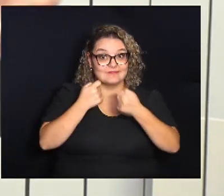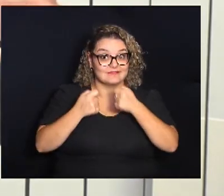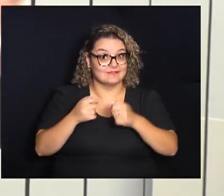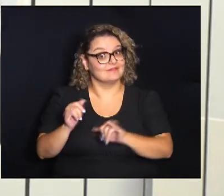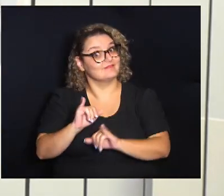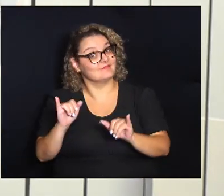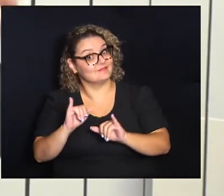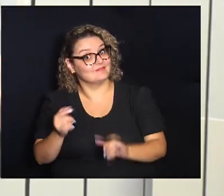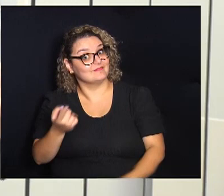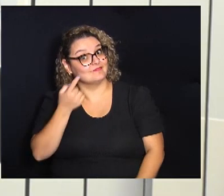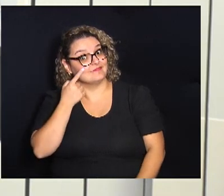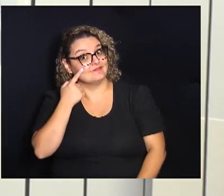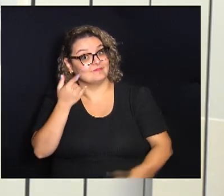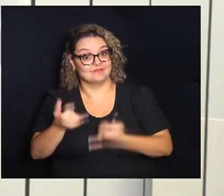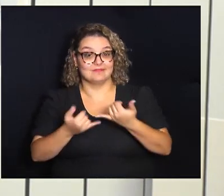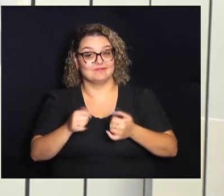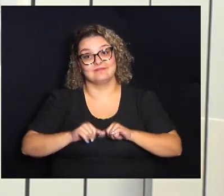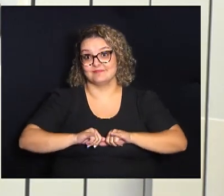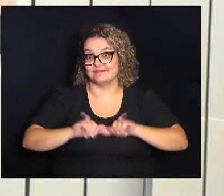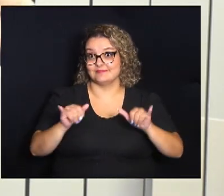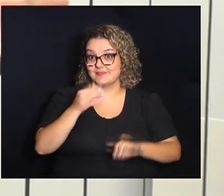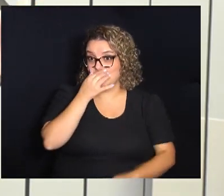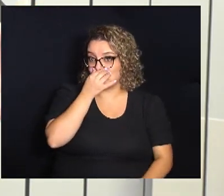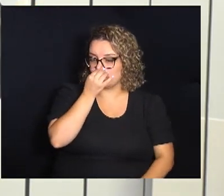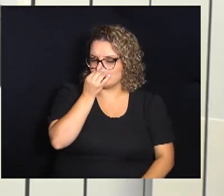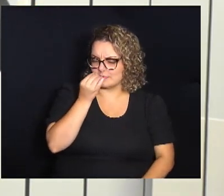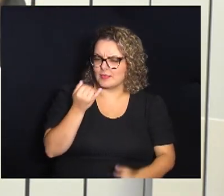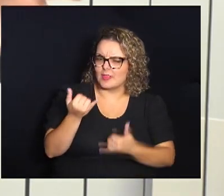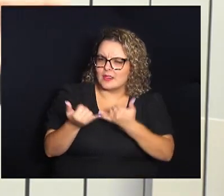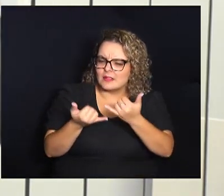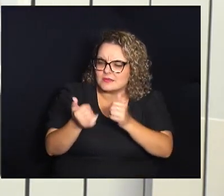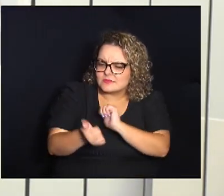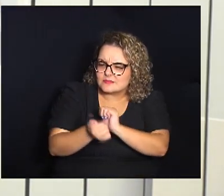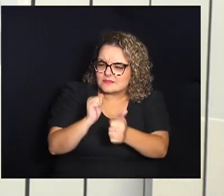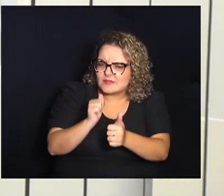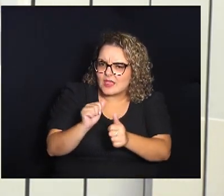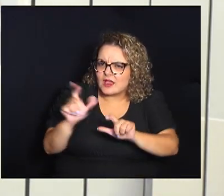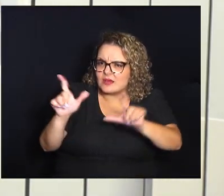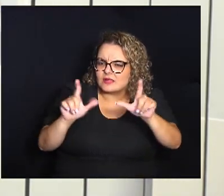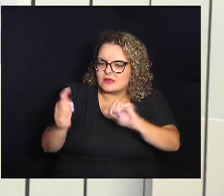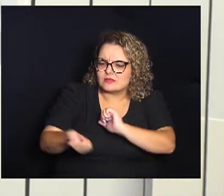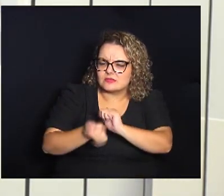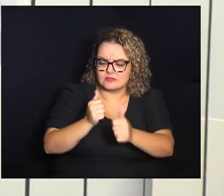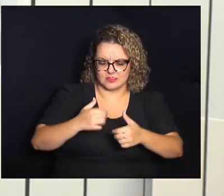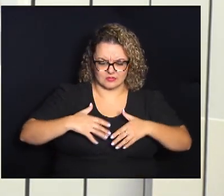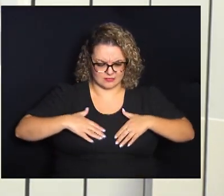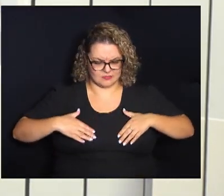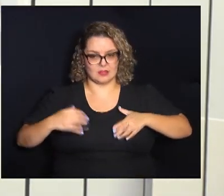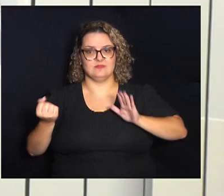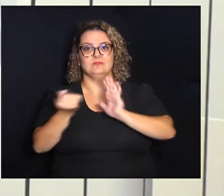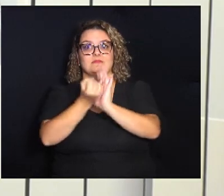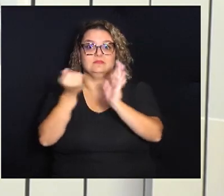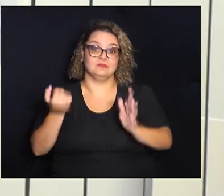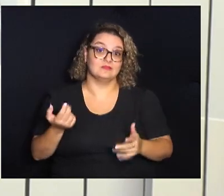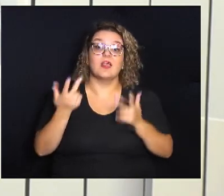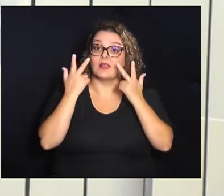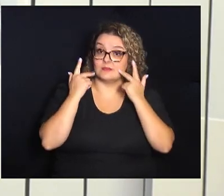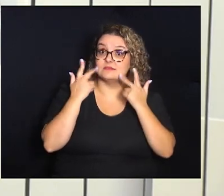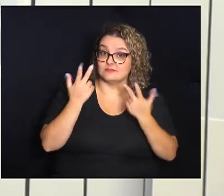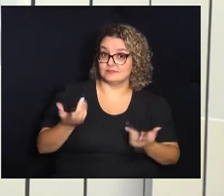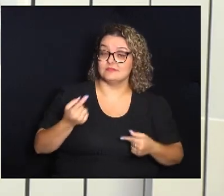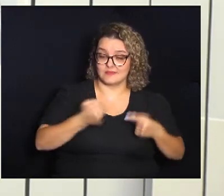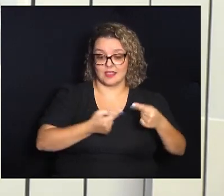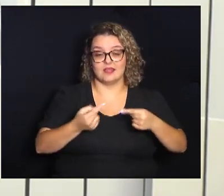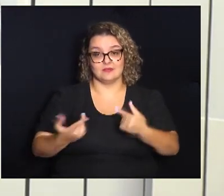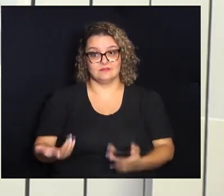estava assistindo um jogo de futebol, por exemplo, e viu um patrocínio, em uma camisa de futebol, que é muito comum. Então, essa discussão